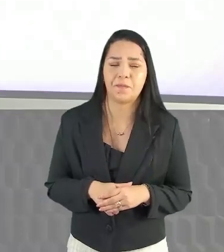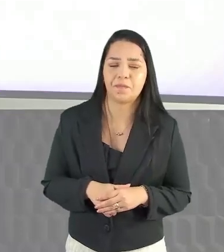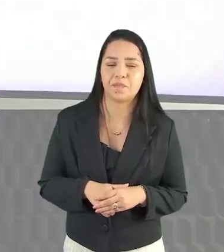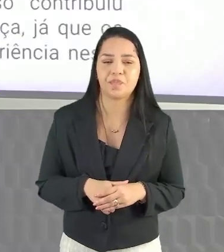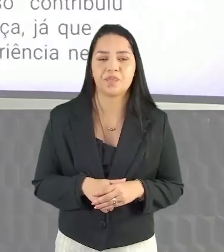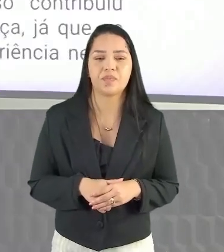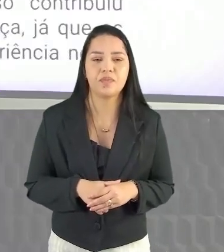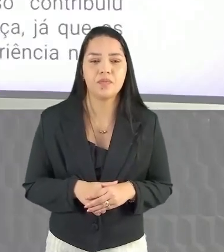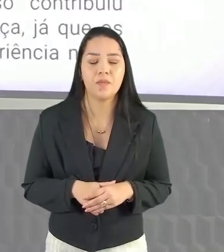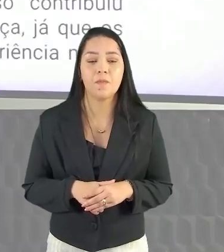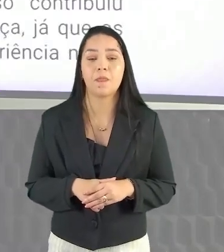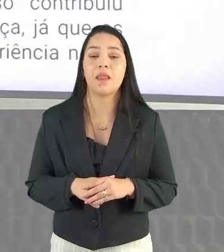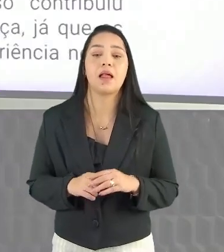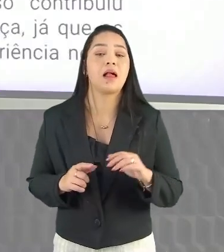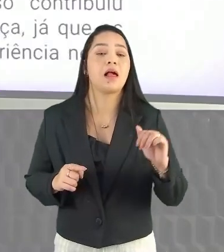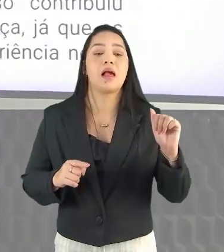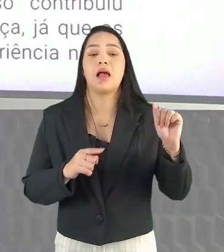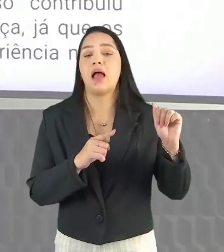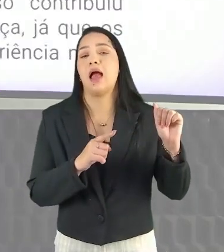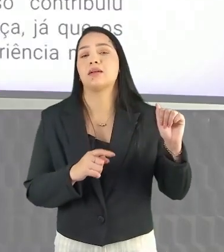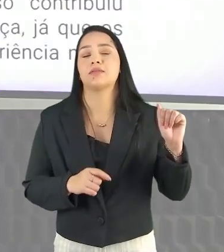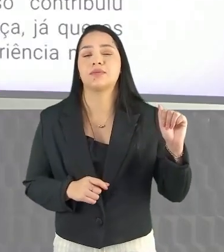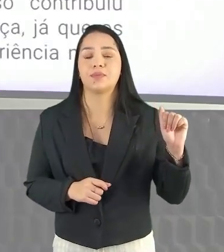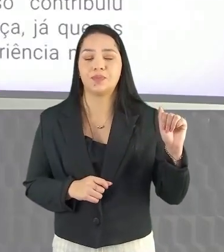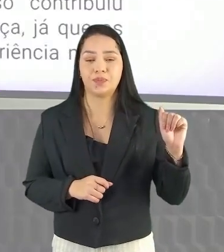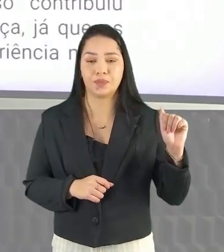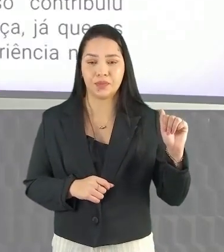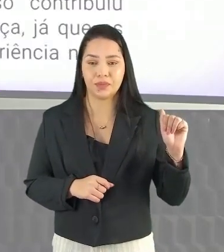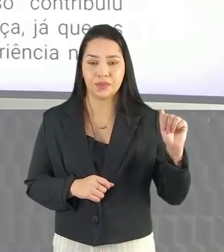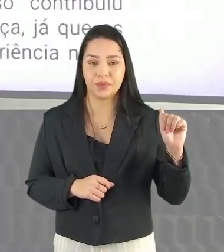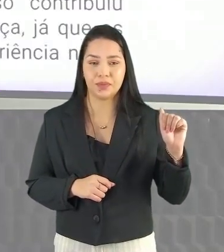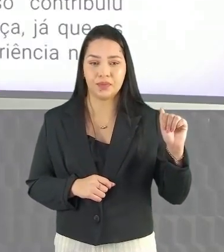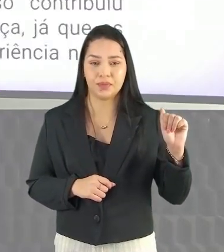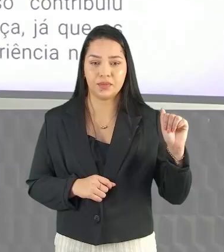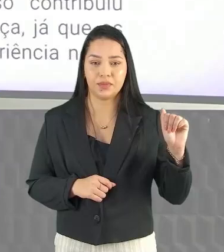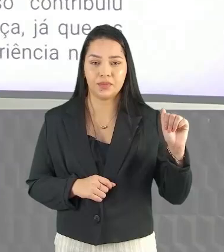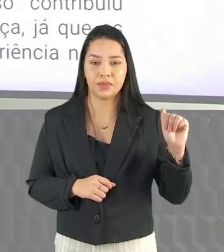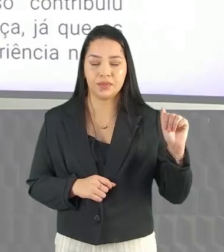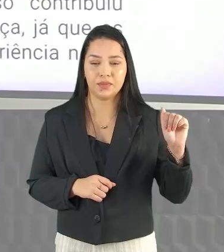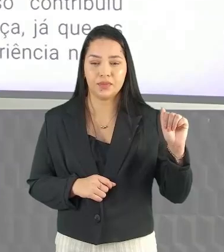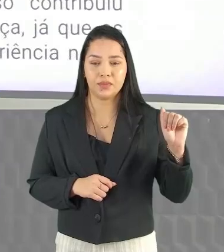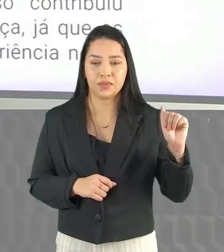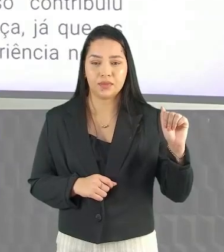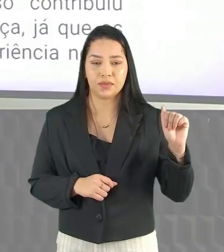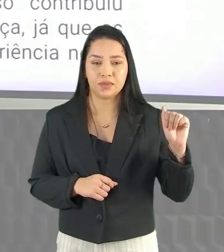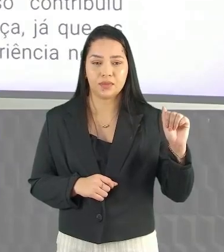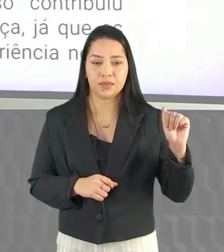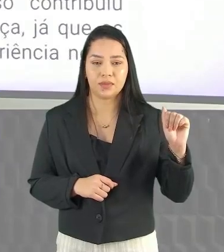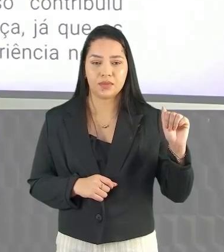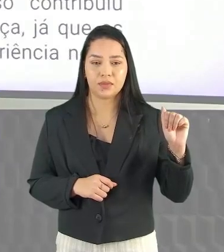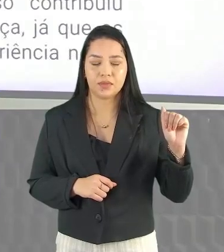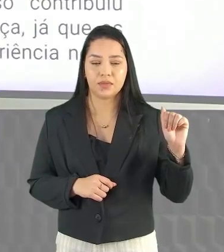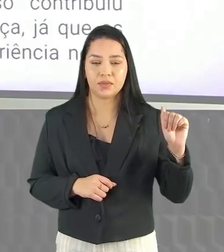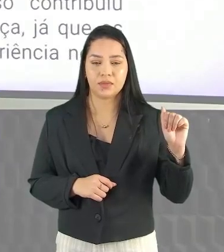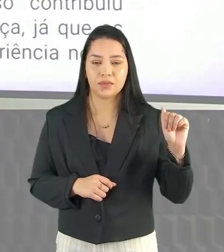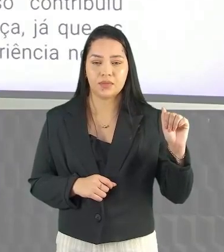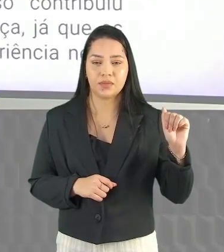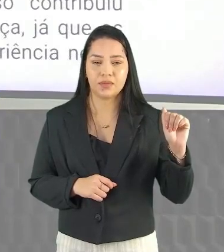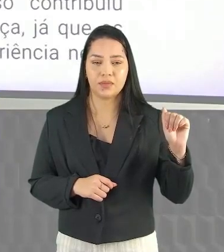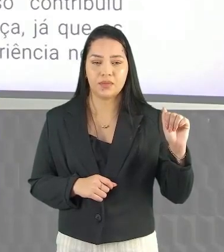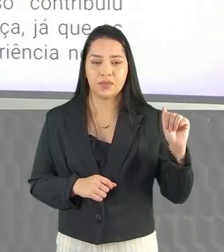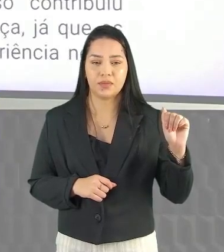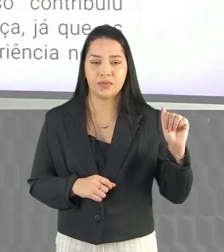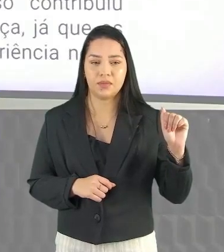nossas alternativas. Então, letra A, ela foi um conflito genuinamente europeu, tendo como características principais a formação de